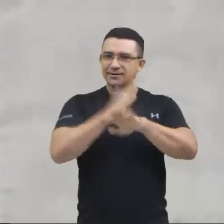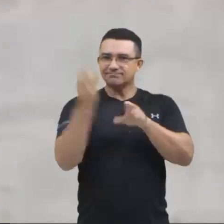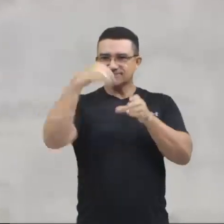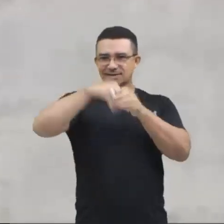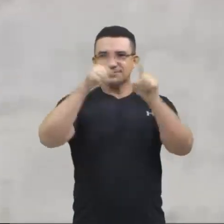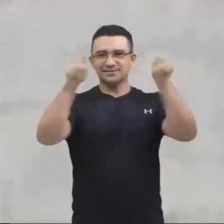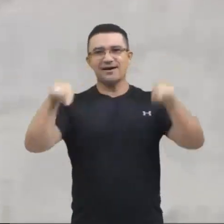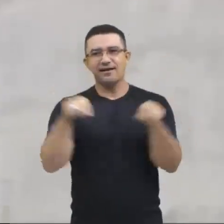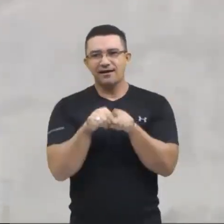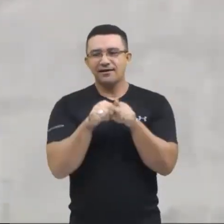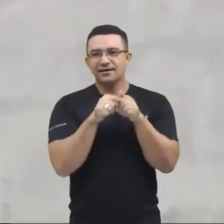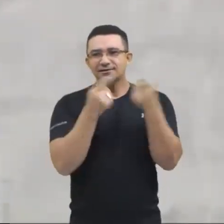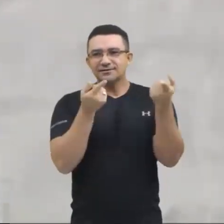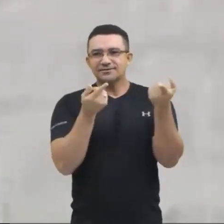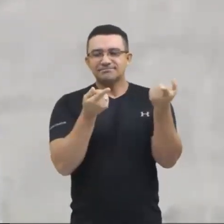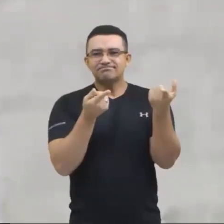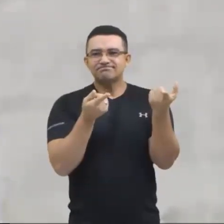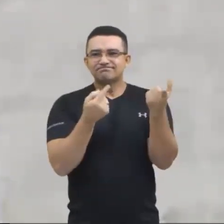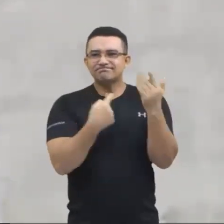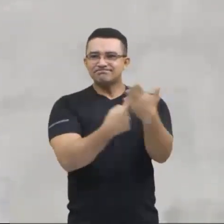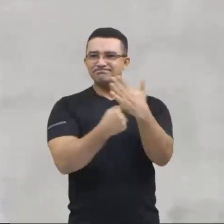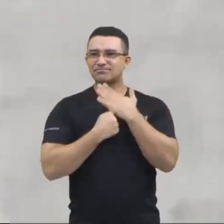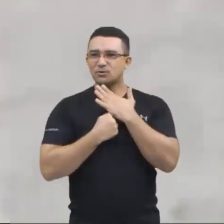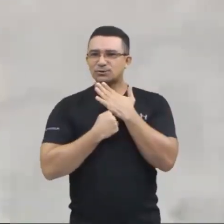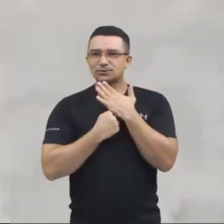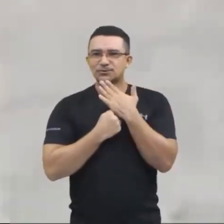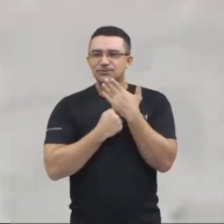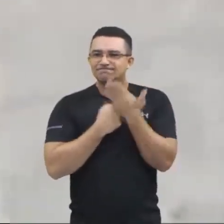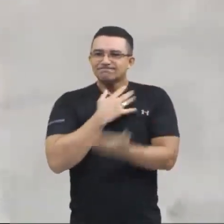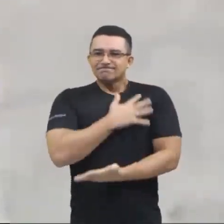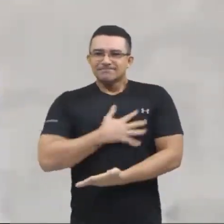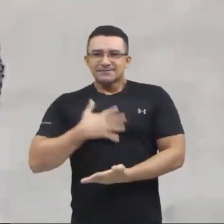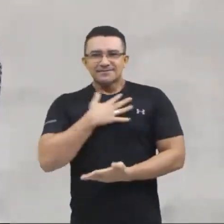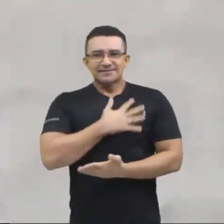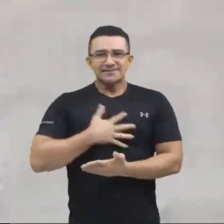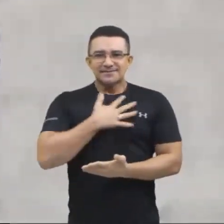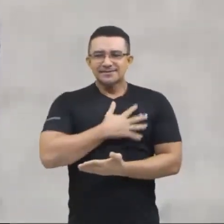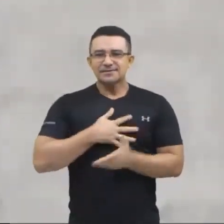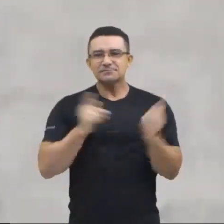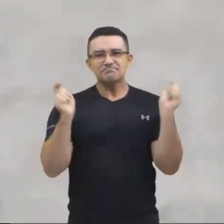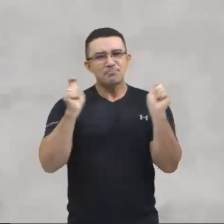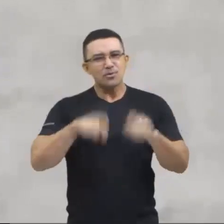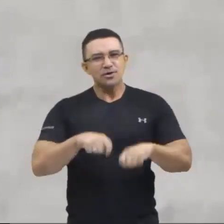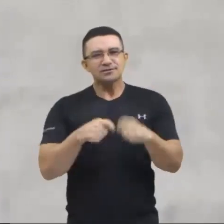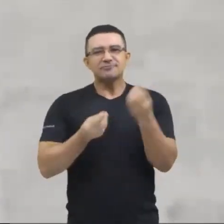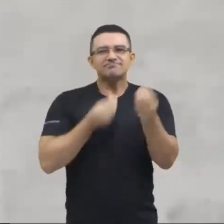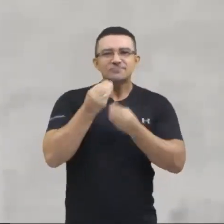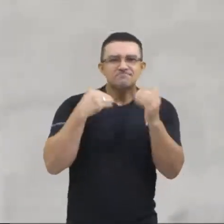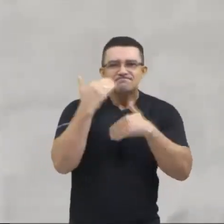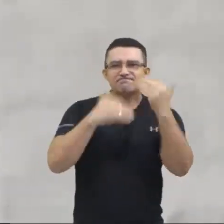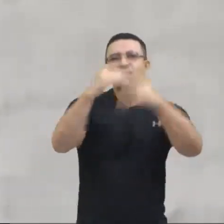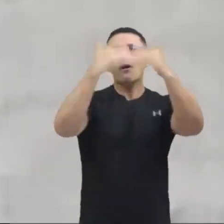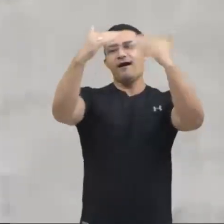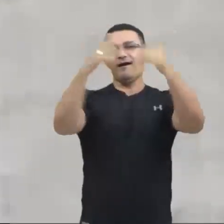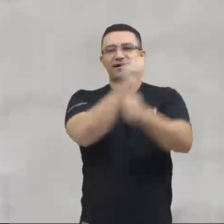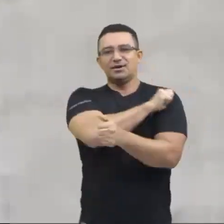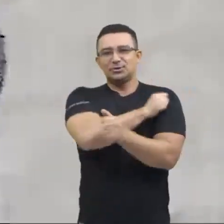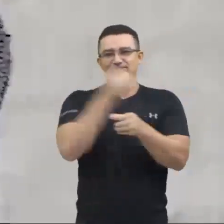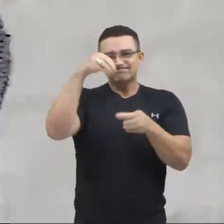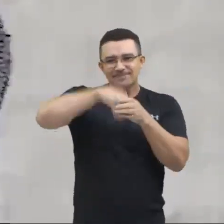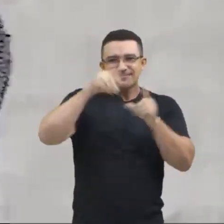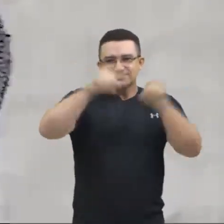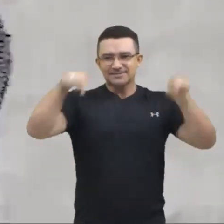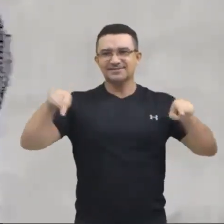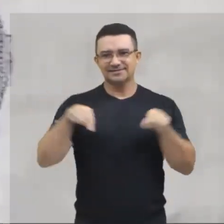E isso me trouxe, uma enorme satisfação em poder ver o progresso do meu aluno em sala de